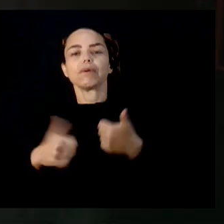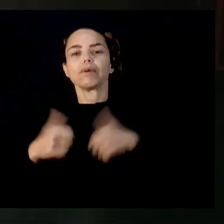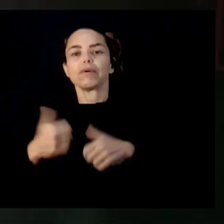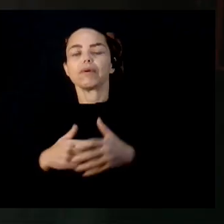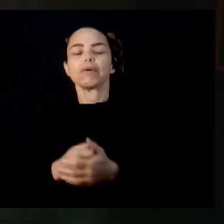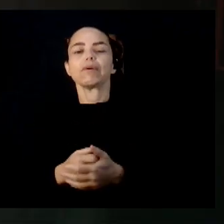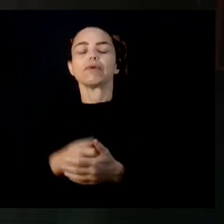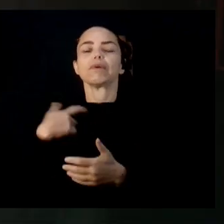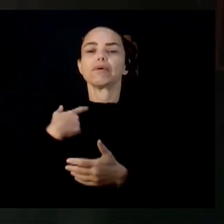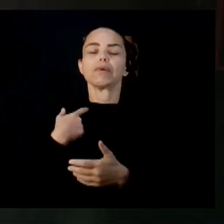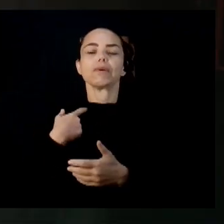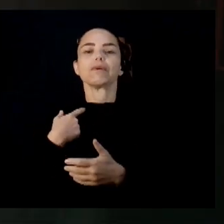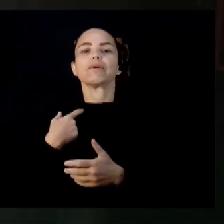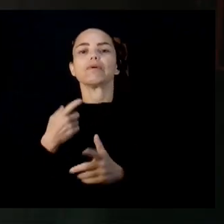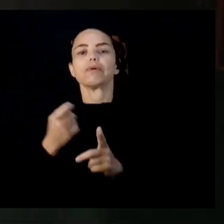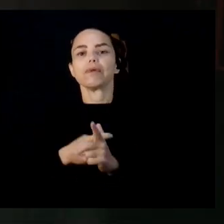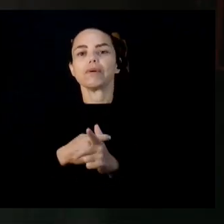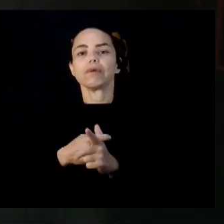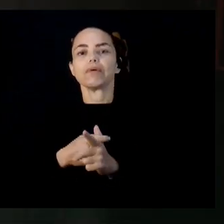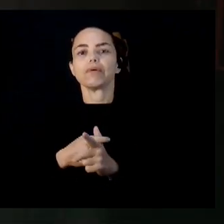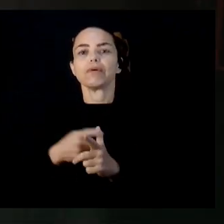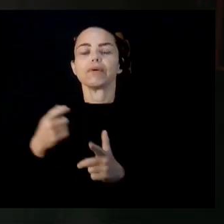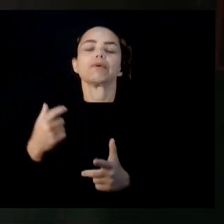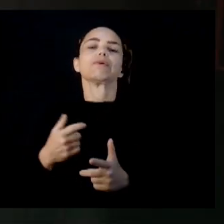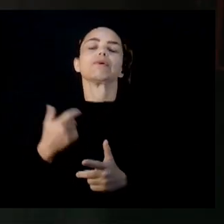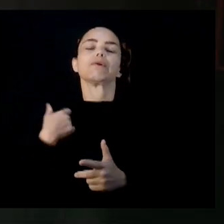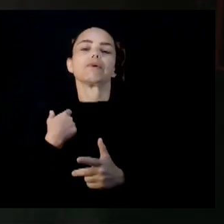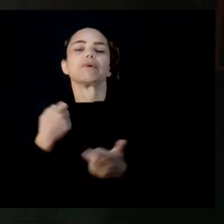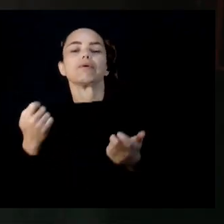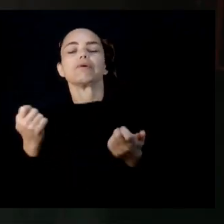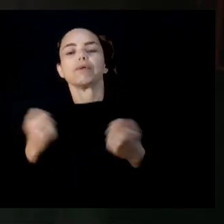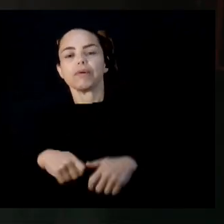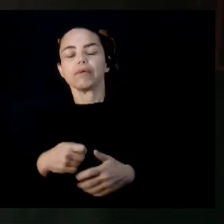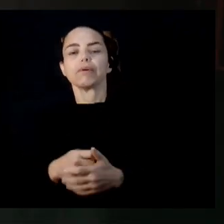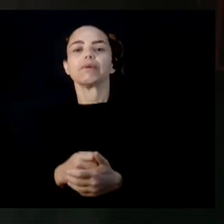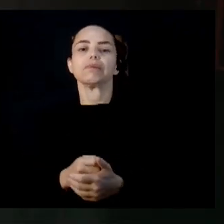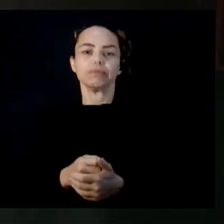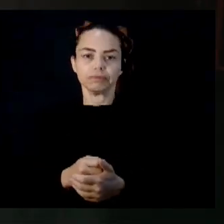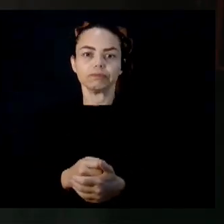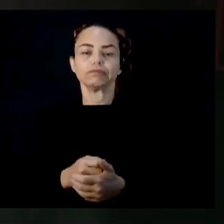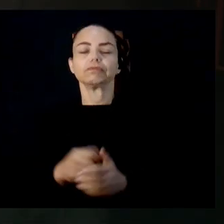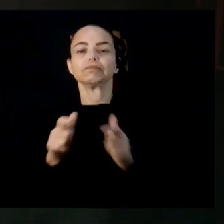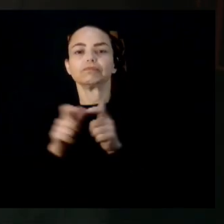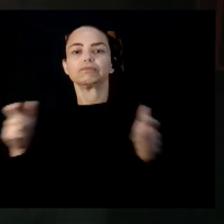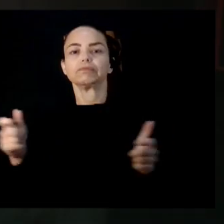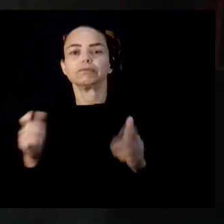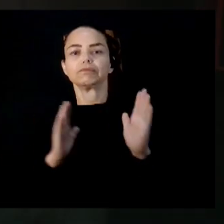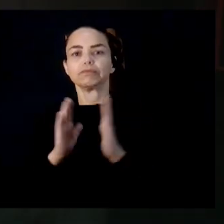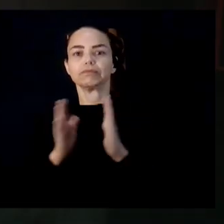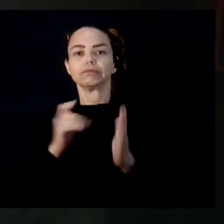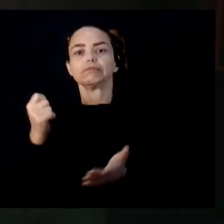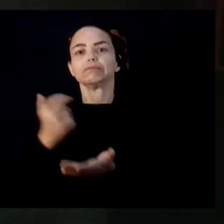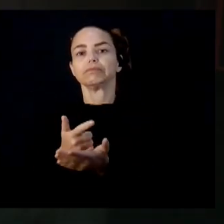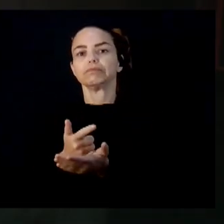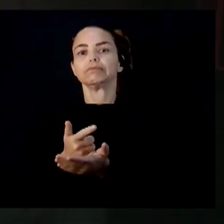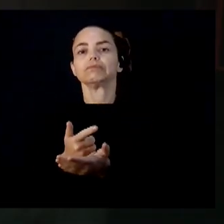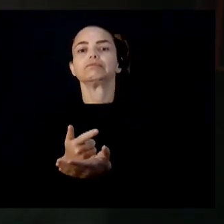do saldo do devedor. Entre as possibilidades está ainda a ampliação do prazo de pagamento em